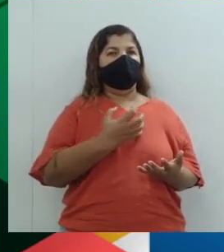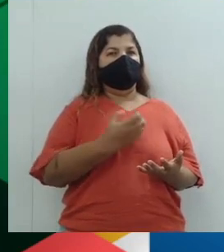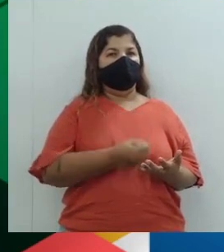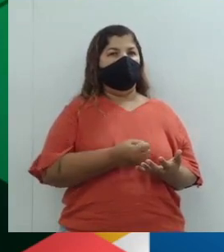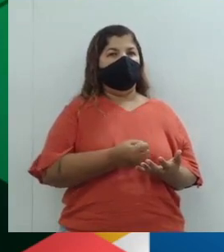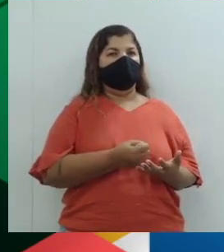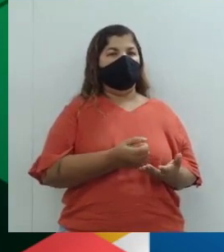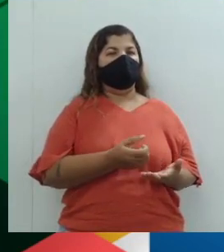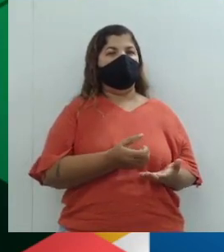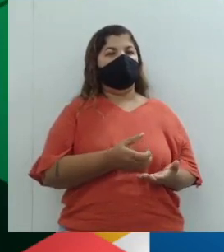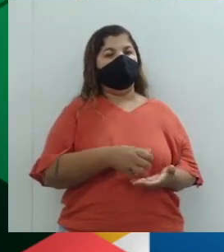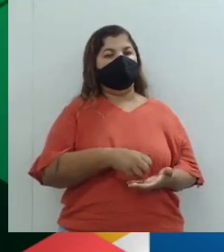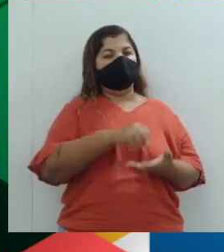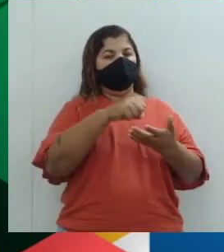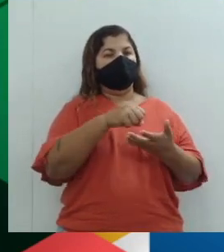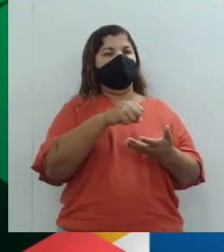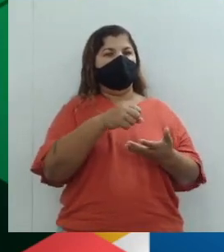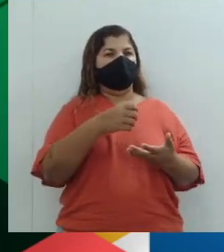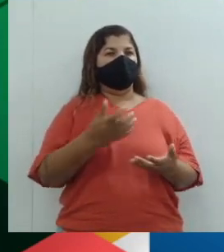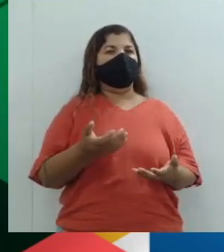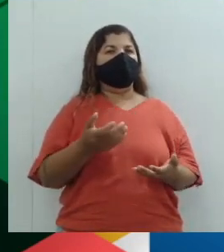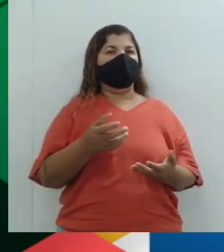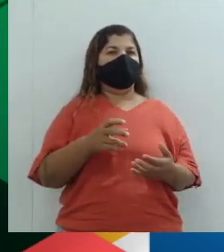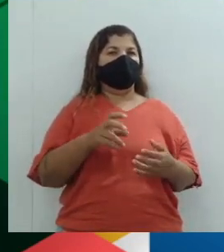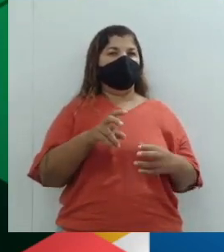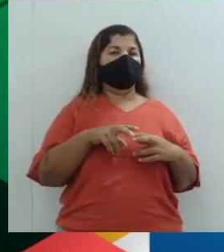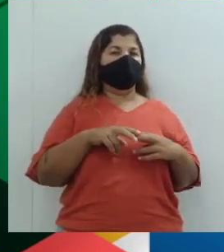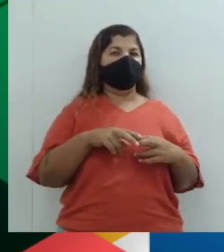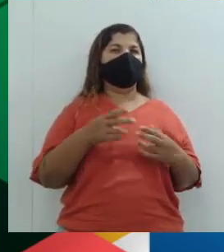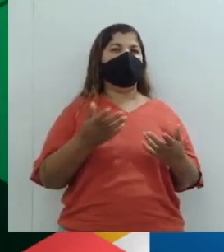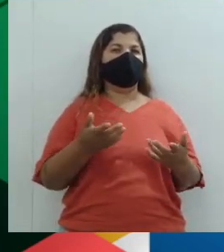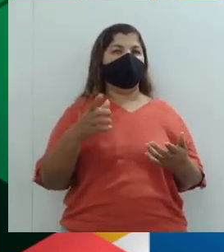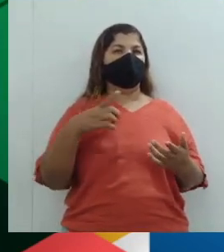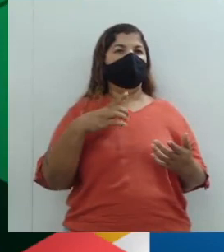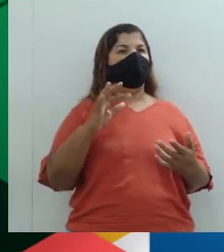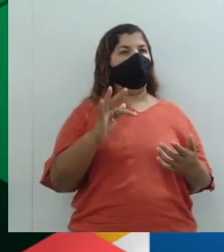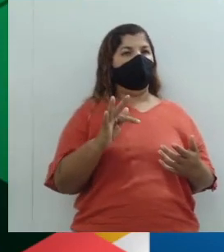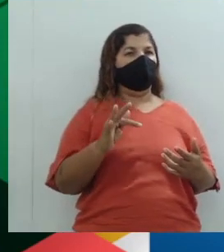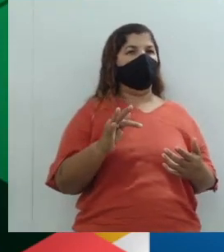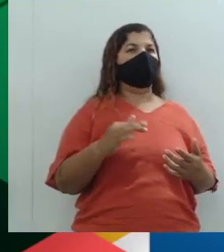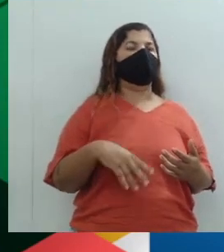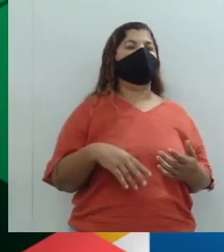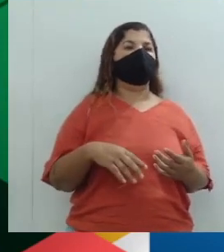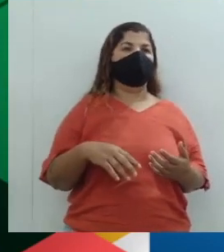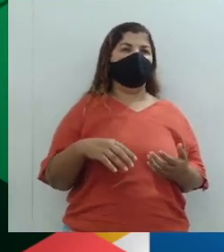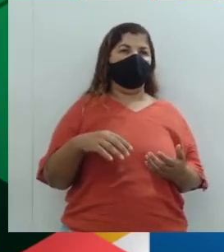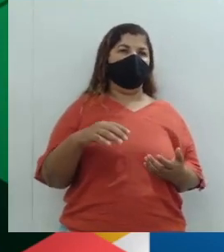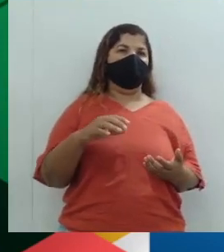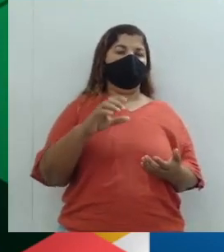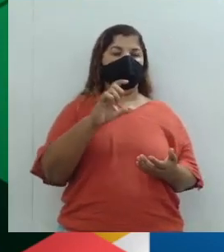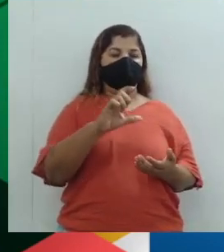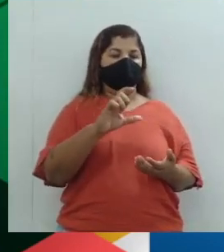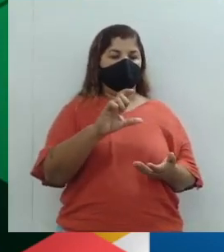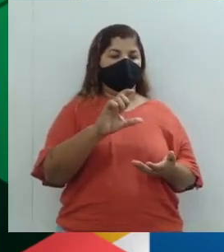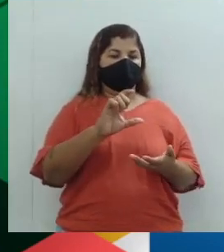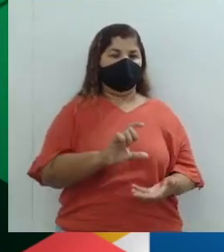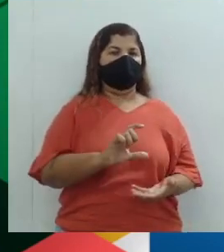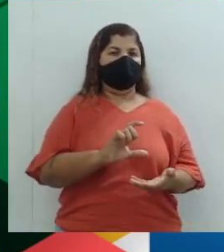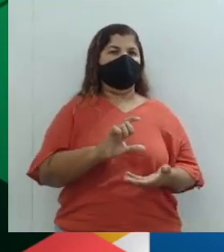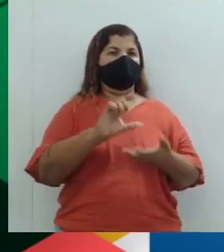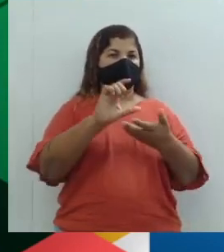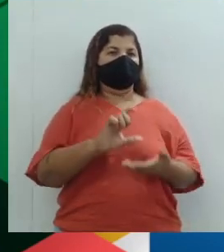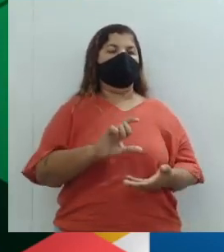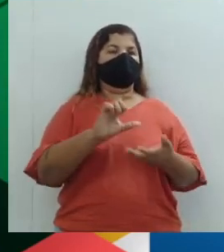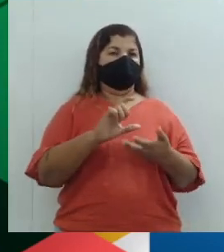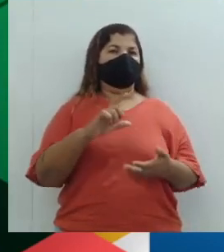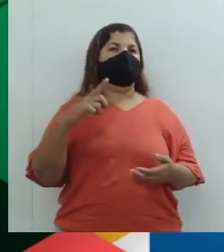e o caixote puxa ela. Por isso que aparece essa força. No caso aí, entre o caixote e a Terra, eu vou ter sim pares de força, ação e reação,